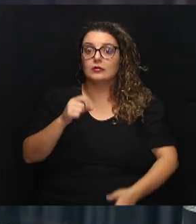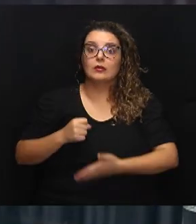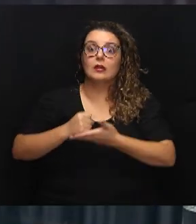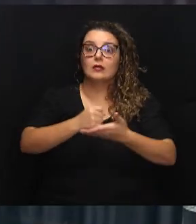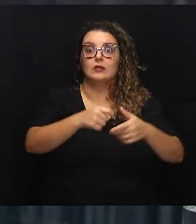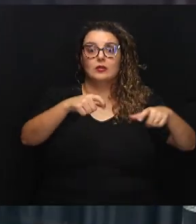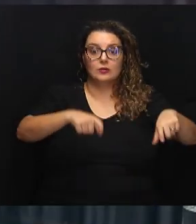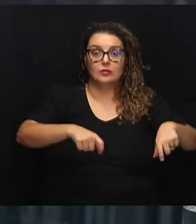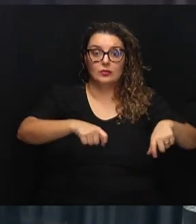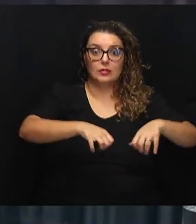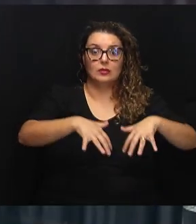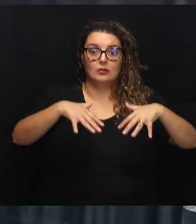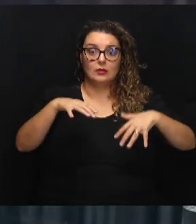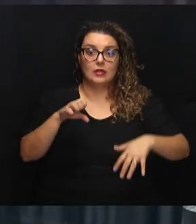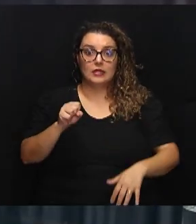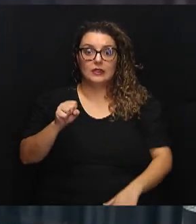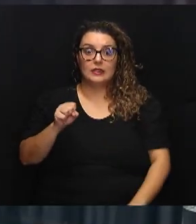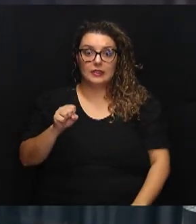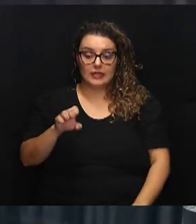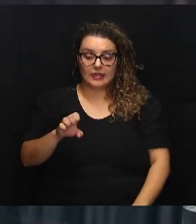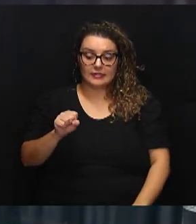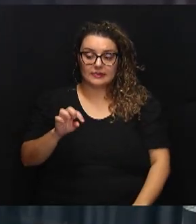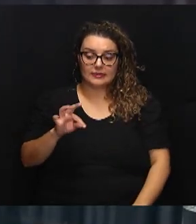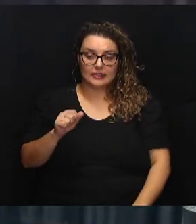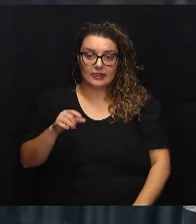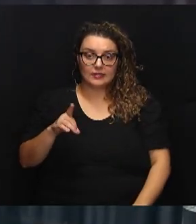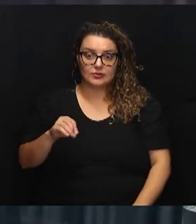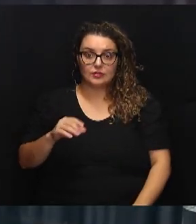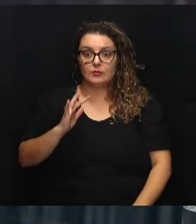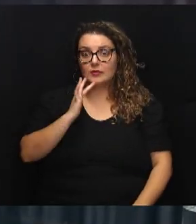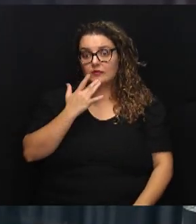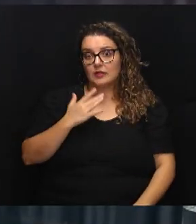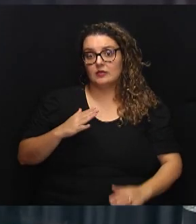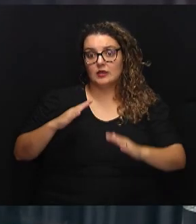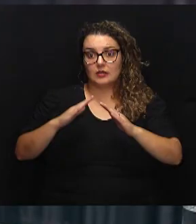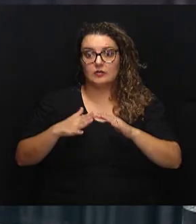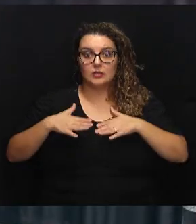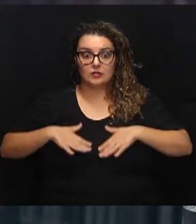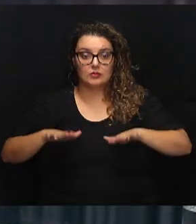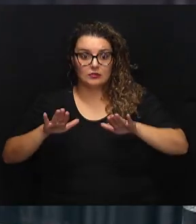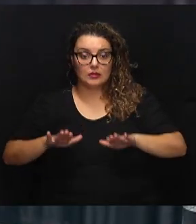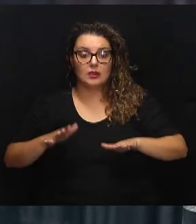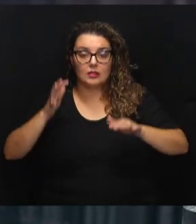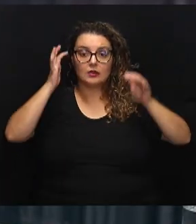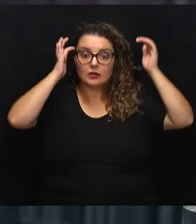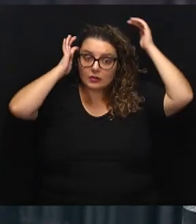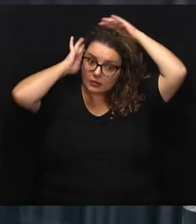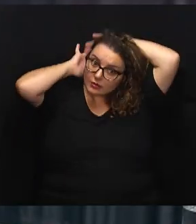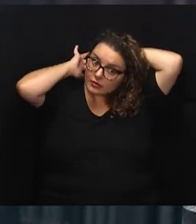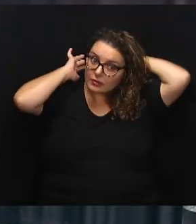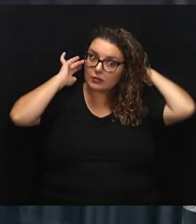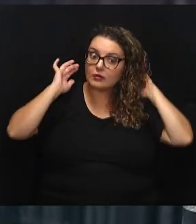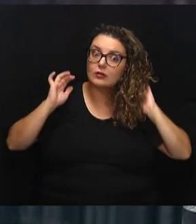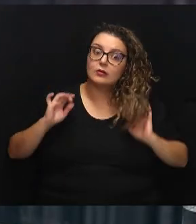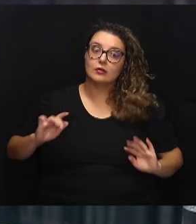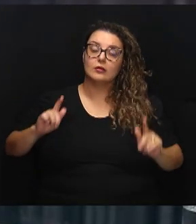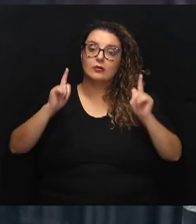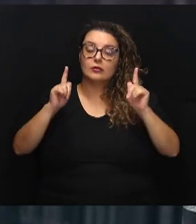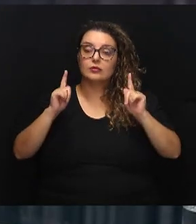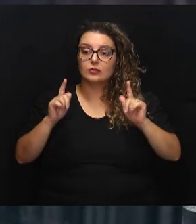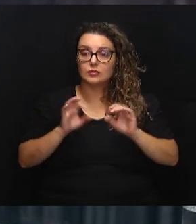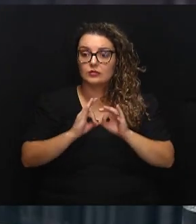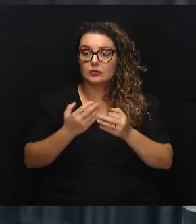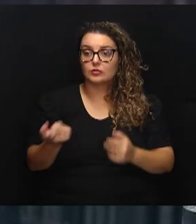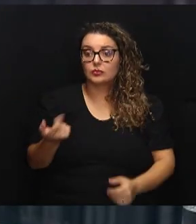estádio. O pai prefere ficar em casa, o pai prefere ficar tranquilo em casa, curtir com a família, do que levar a criança ao